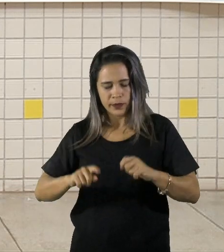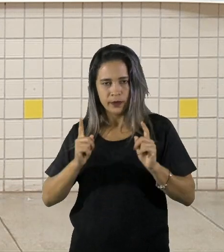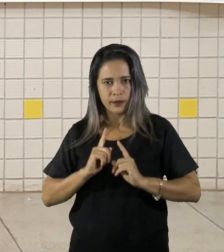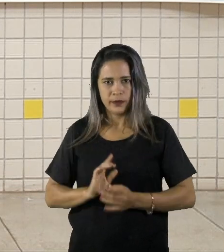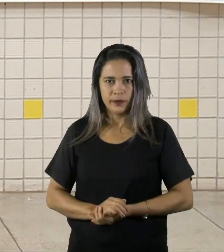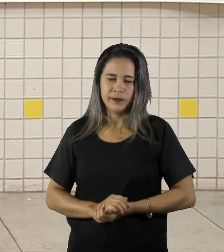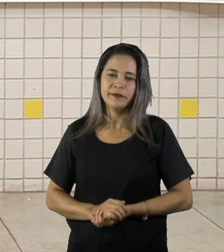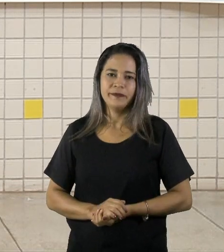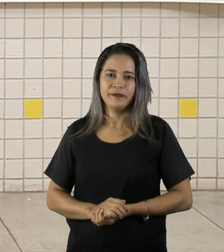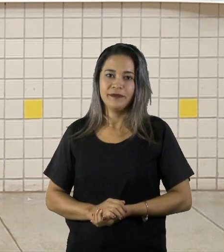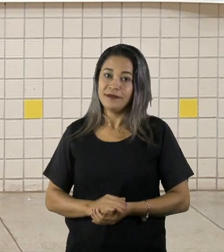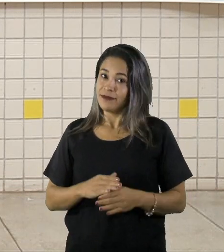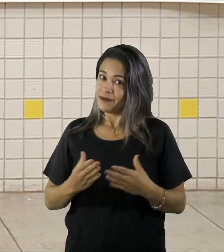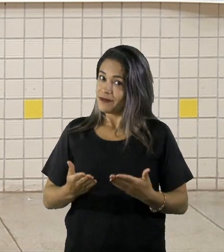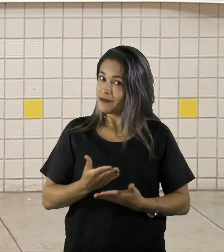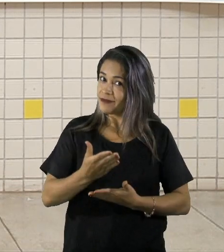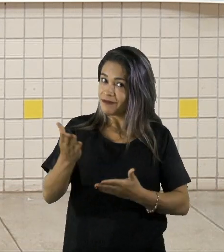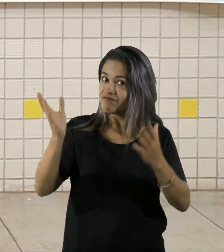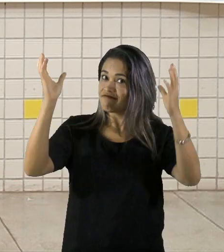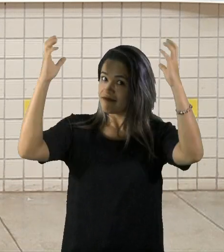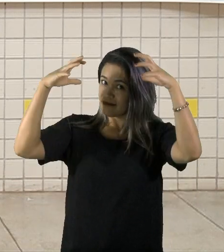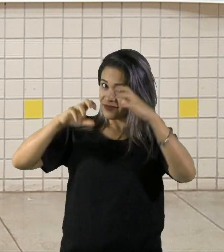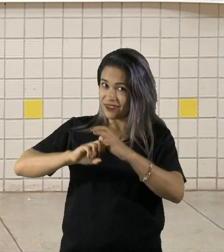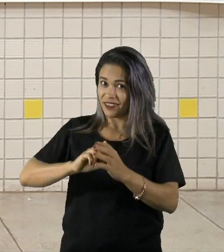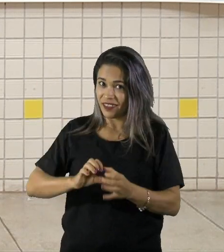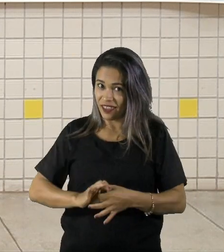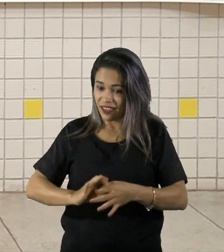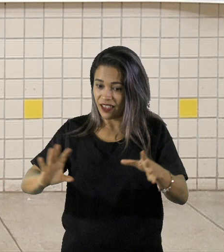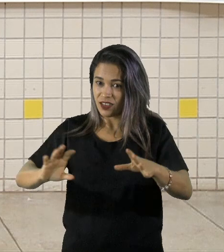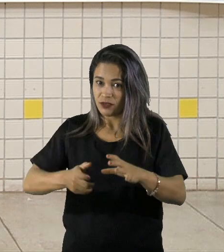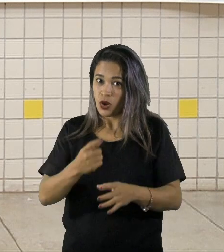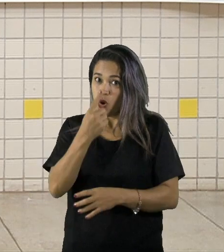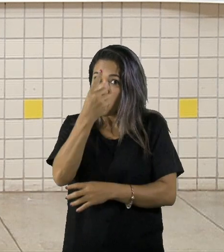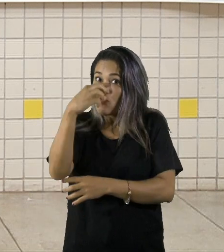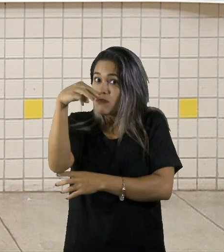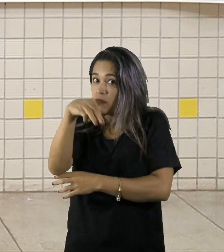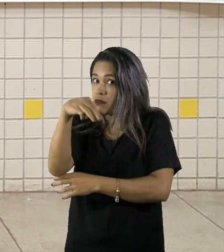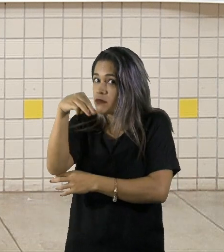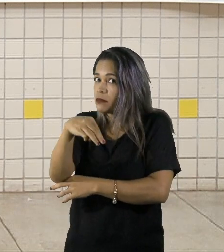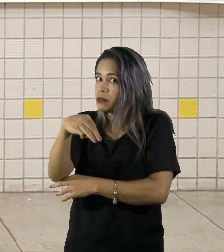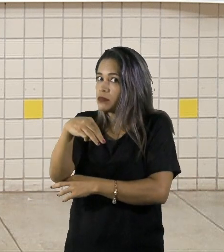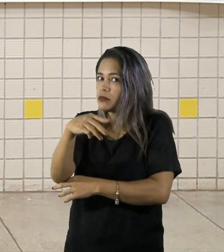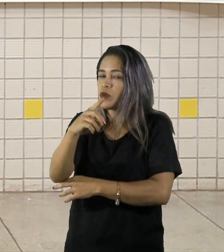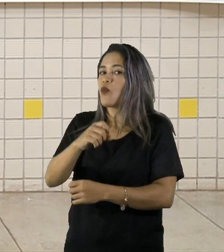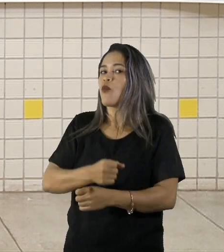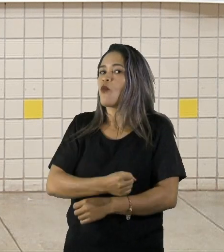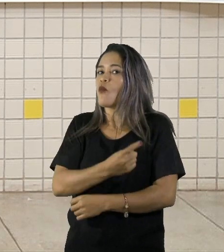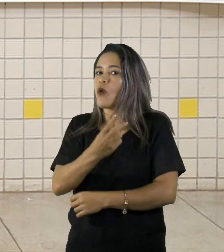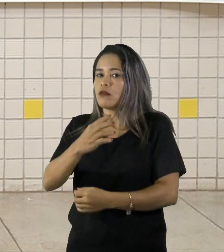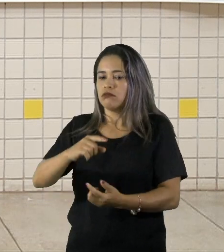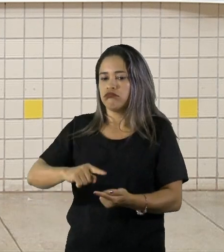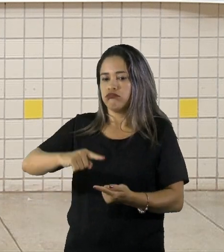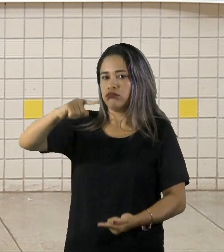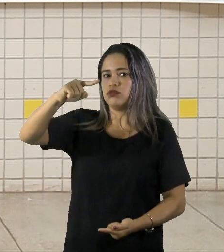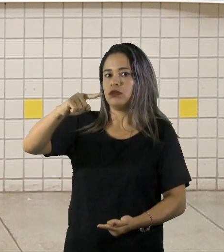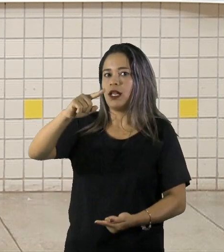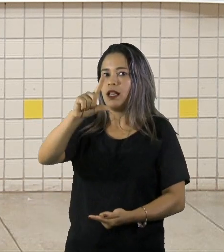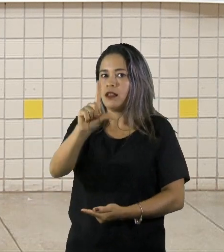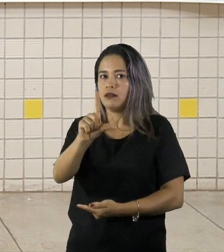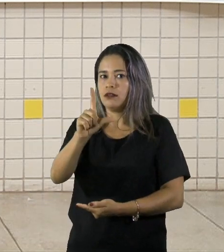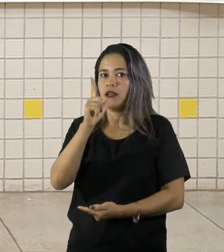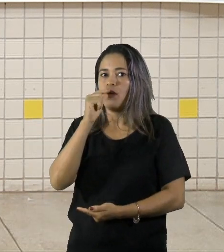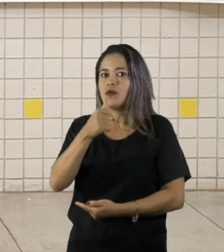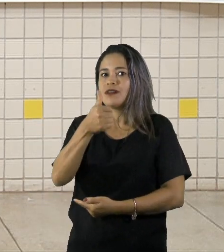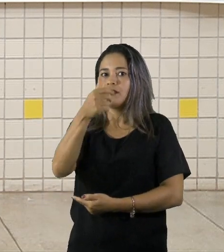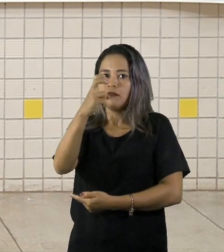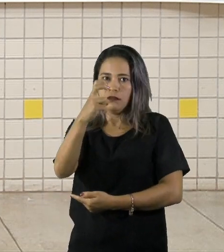E quando você deixa o chuveiro ligado, a cada 1 minuto você consome 15 litros de água. Então tem gente que fica